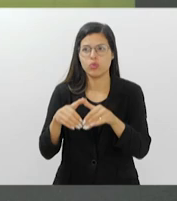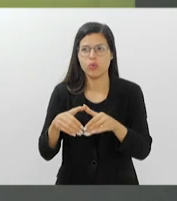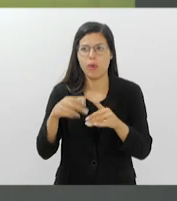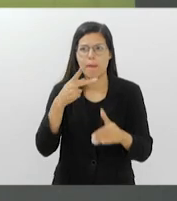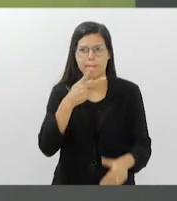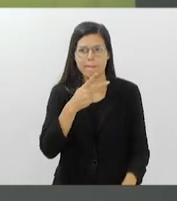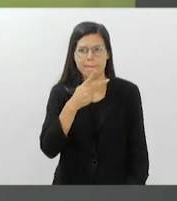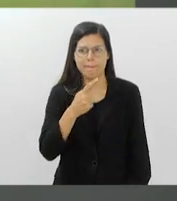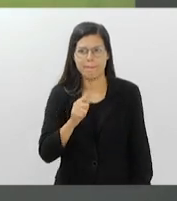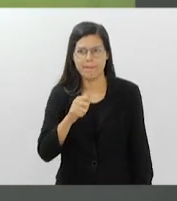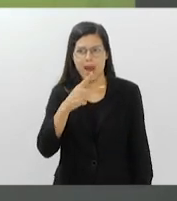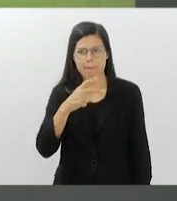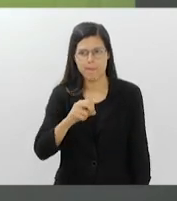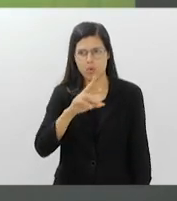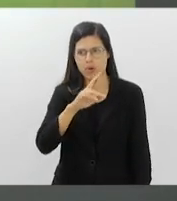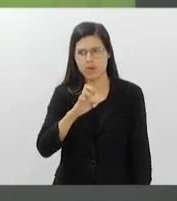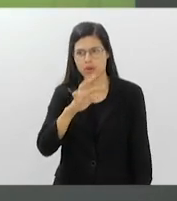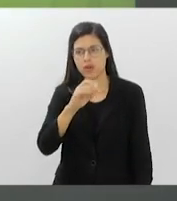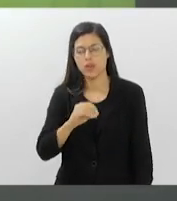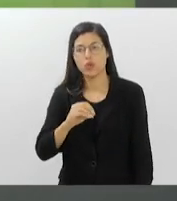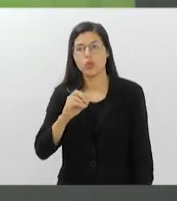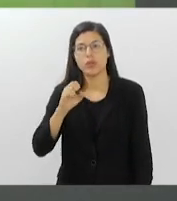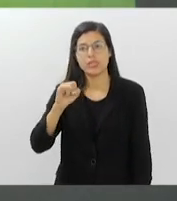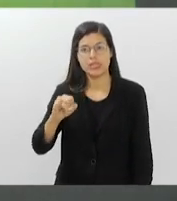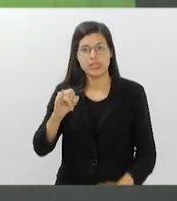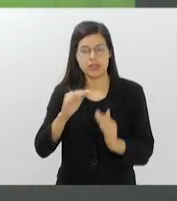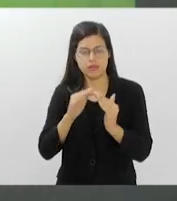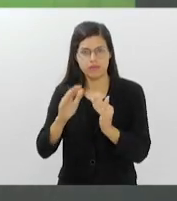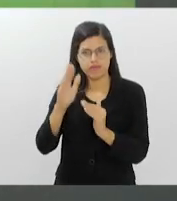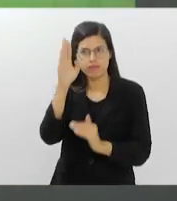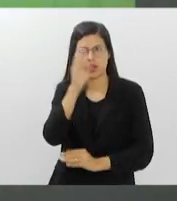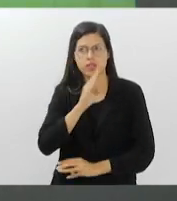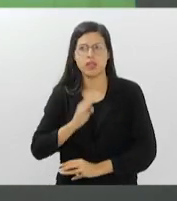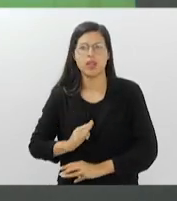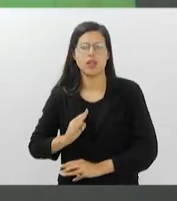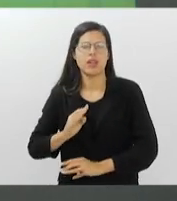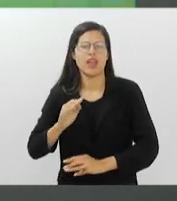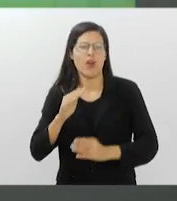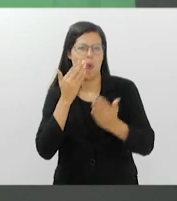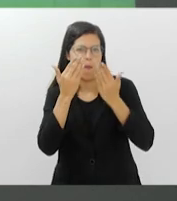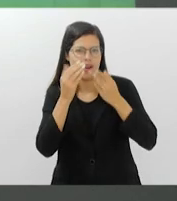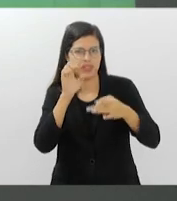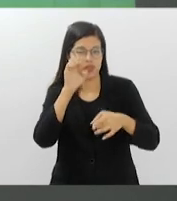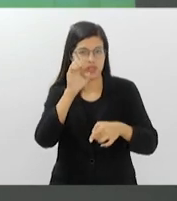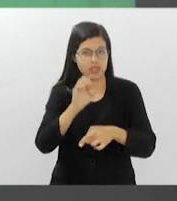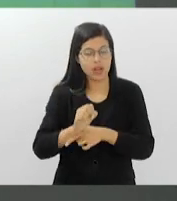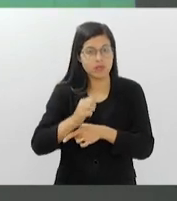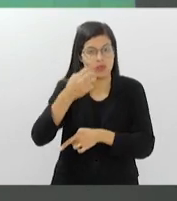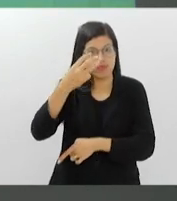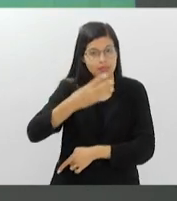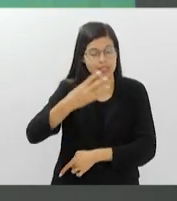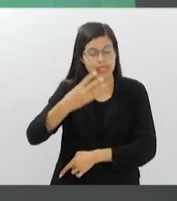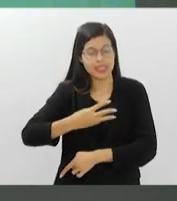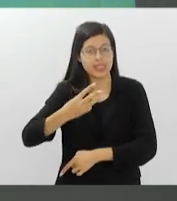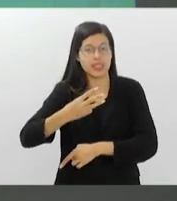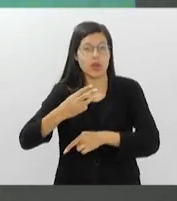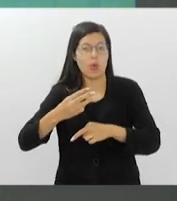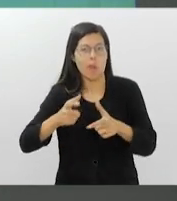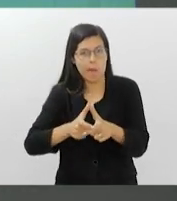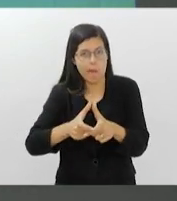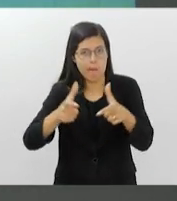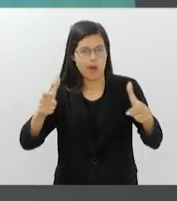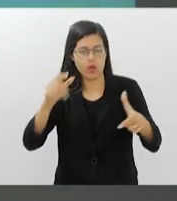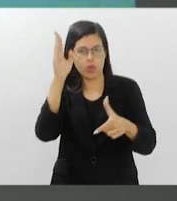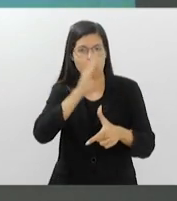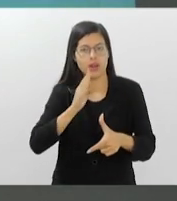parceiro da gente se a as favelas brasileiras fossem um estado seria o terceiro maior do Brasil em população ainda assim